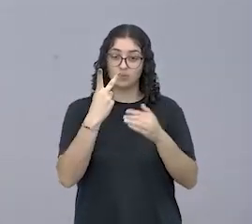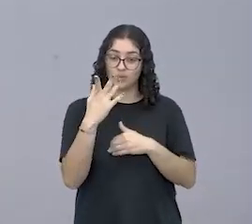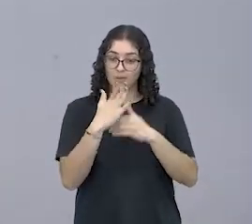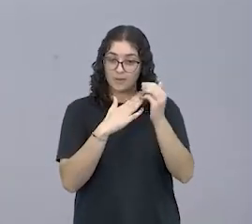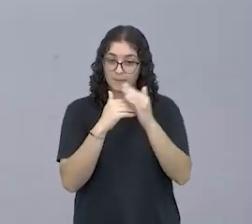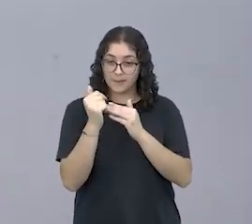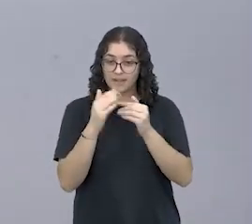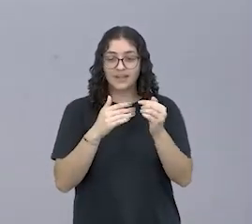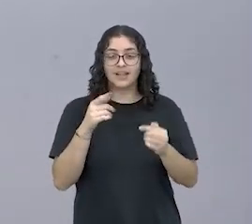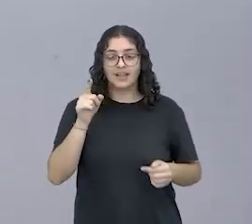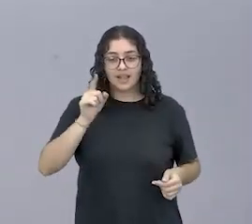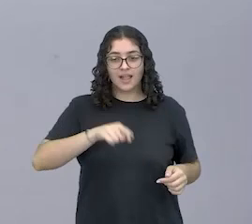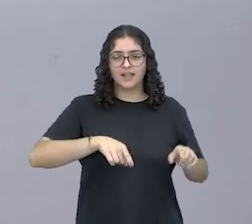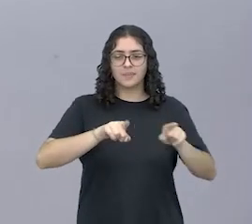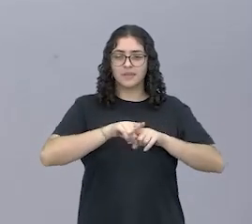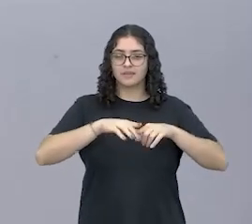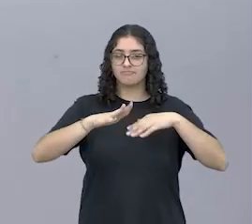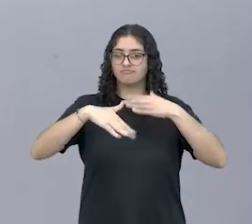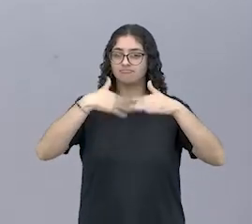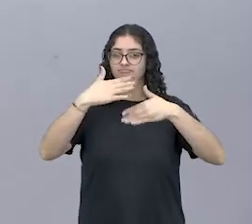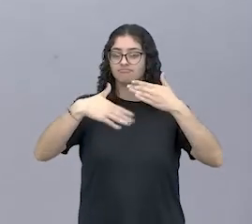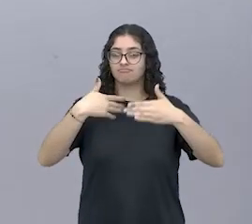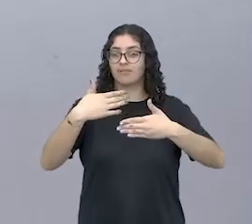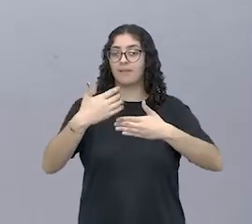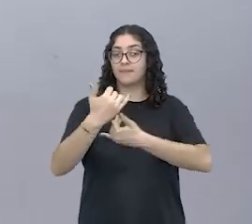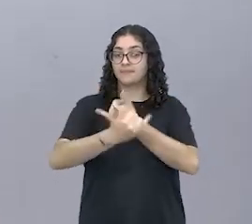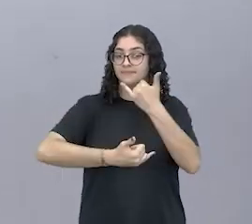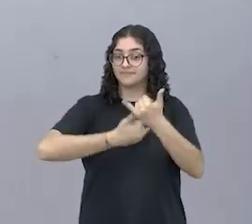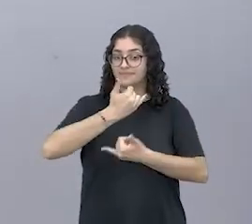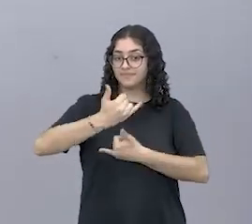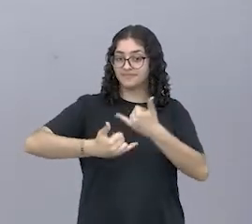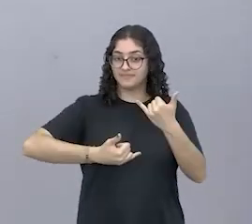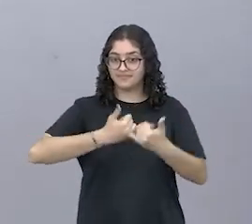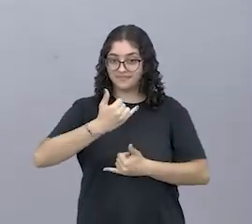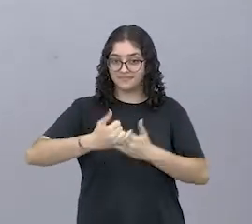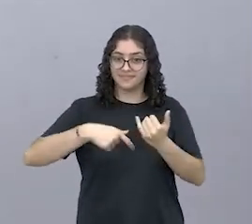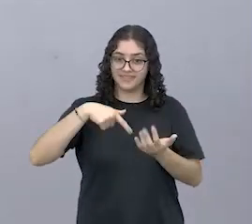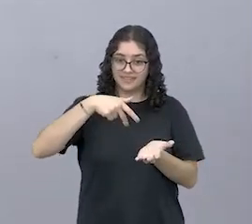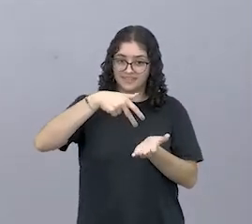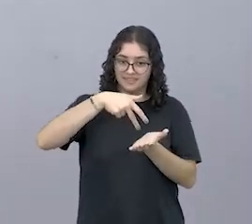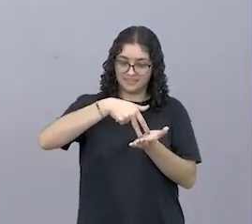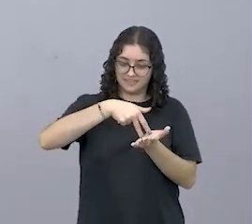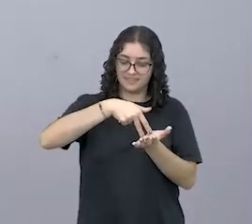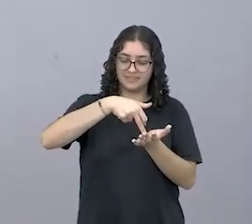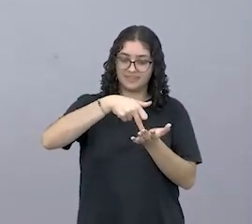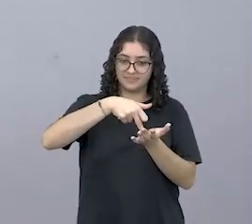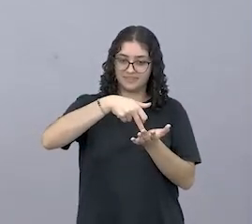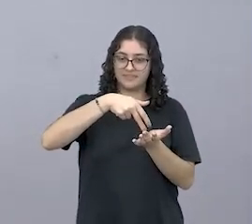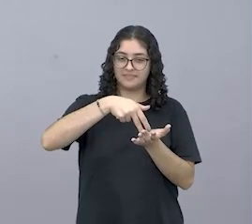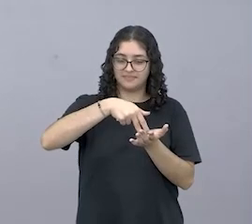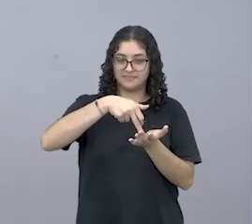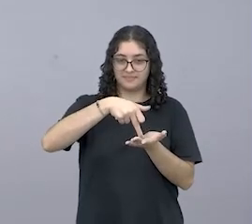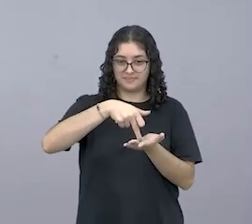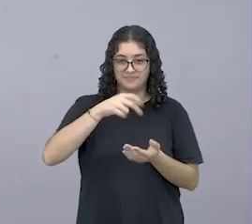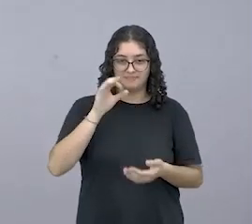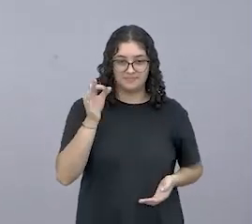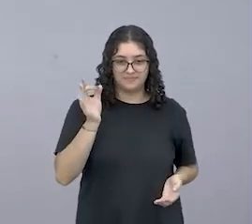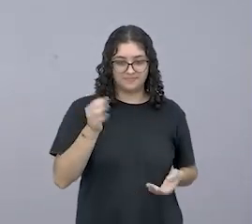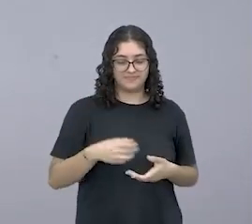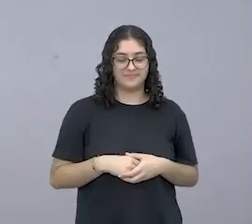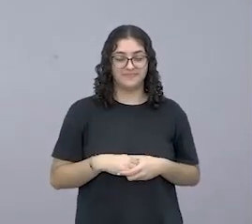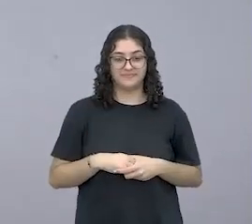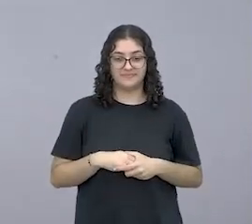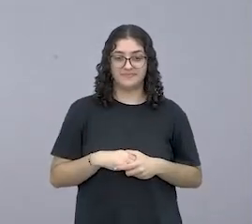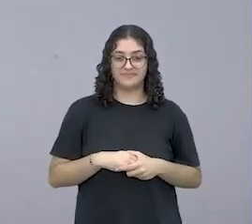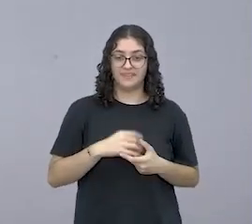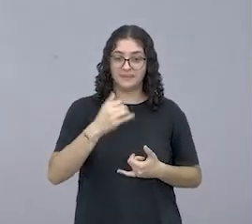habilidades, elas também são desenvolvidas ao brincar de hopscotch. Olha que interessante, muito, né? Muito. E aí a gente,